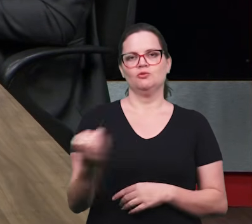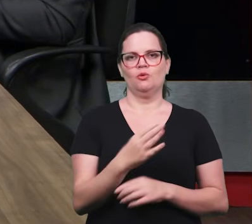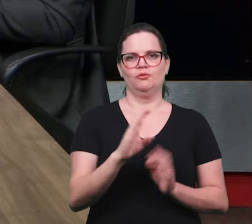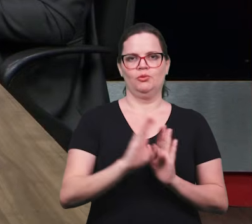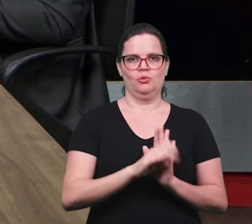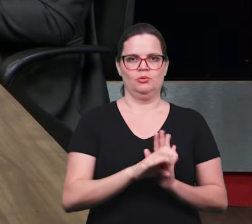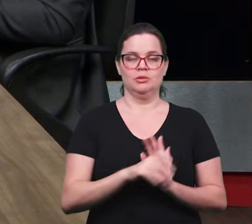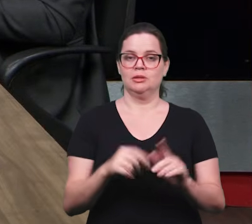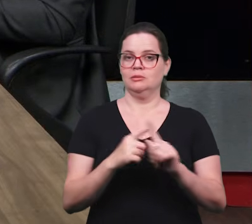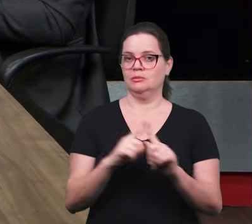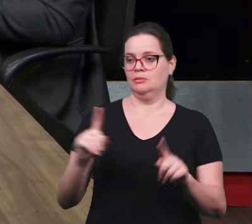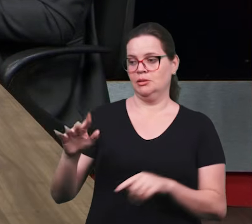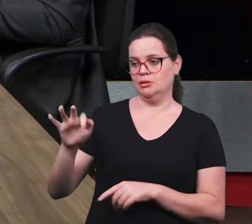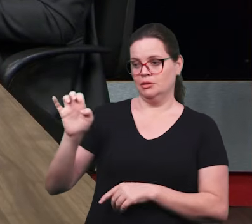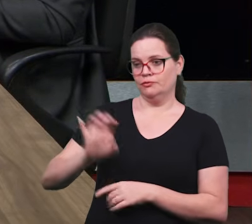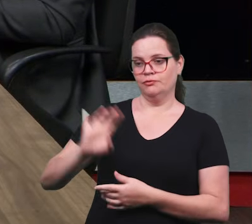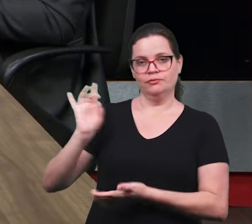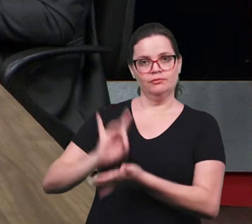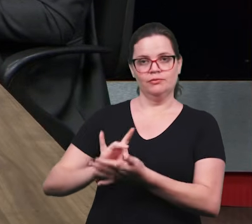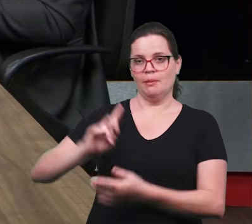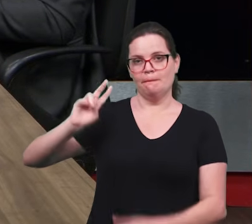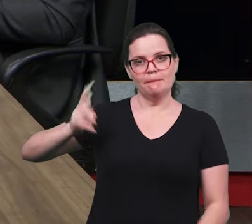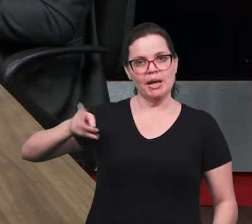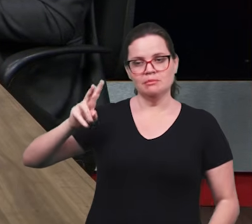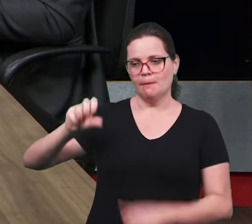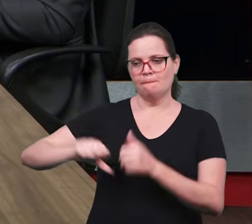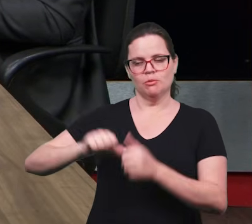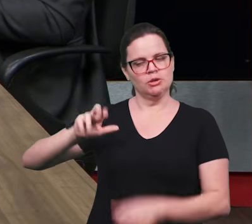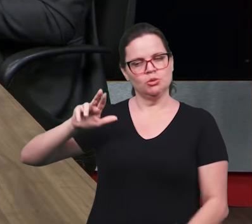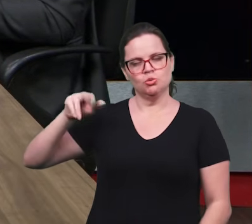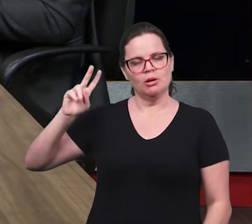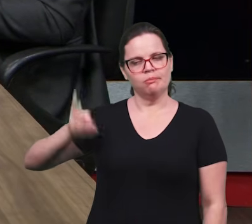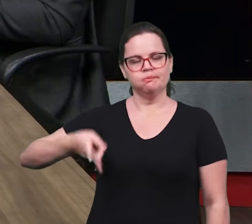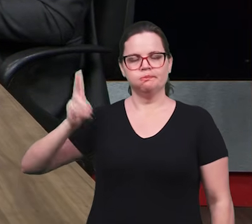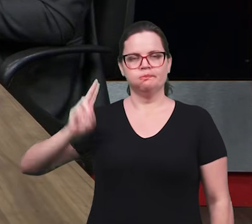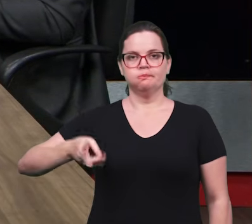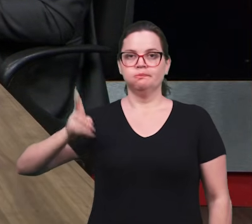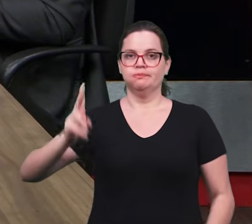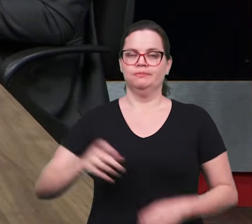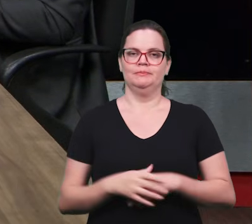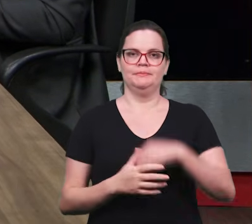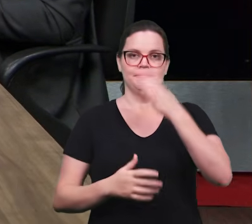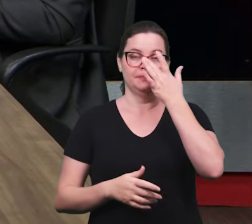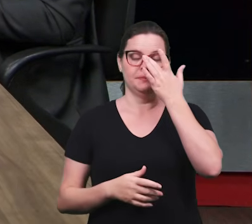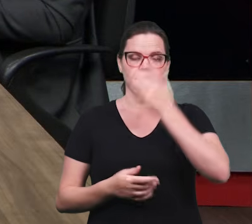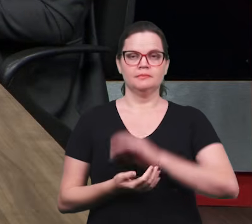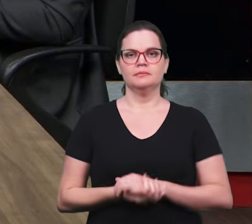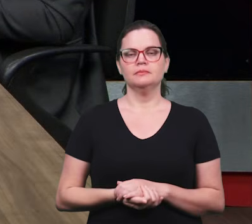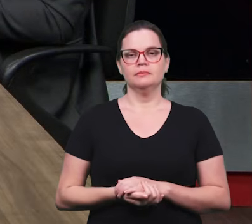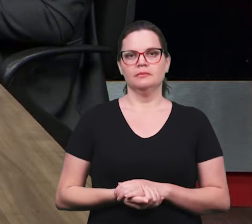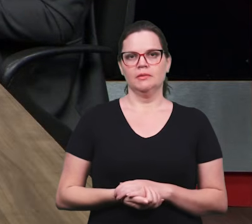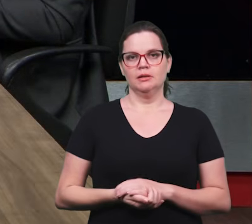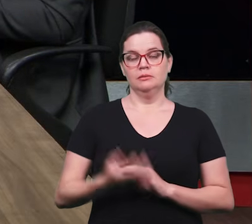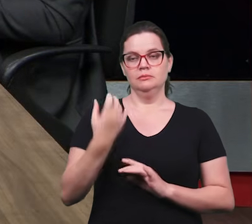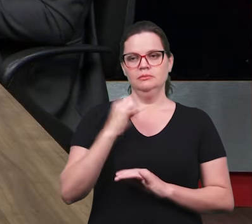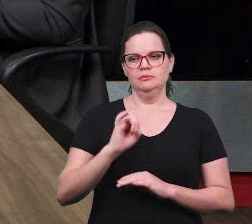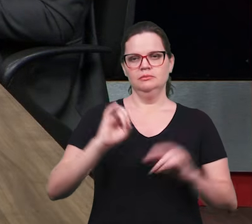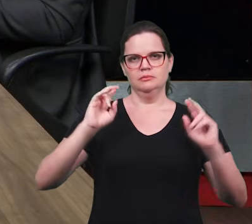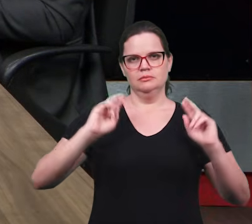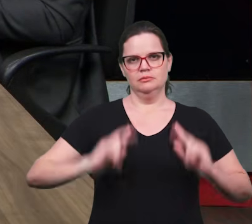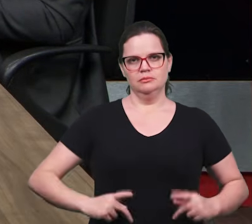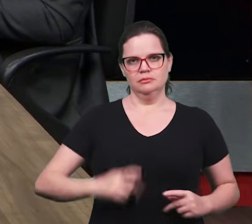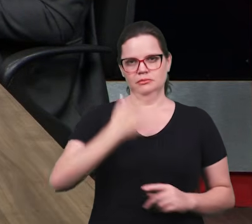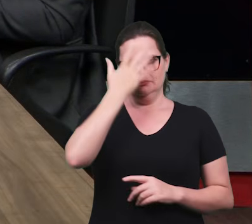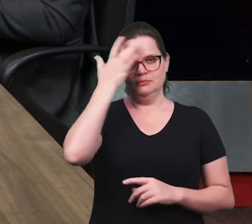de fé. Mas a fé verdadeira ela é imutável, ela permanece a mesma. O homem que adere a um conceito, às